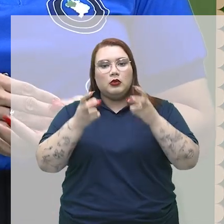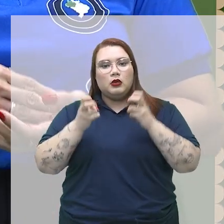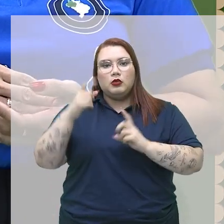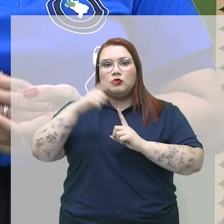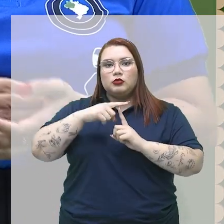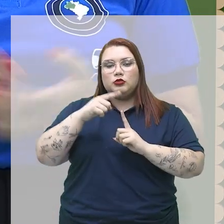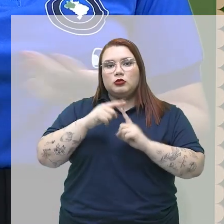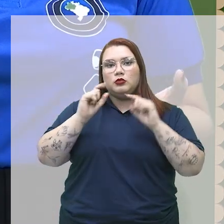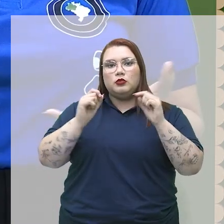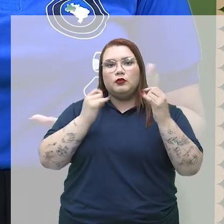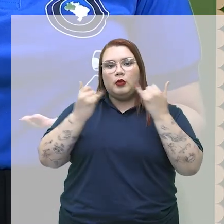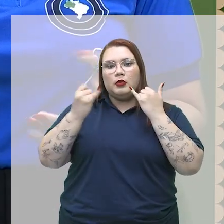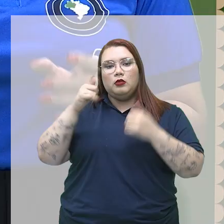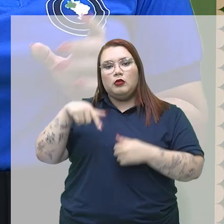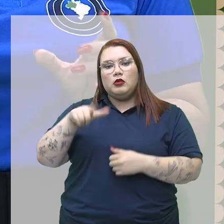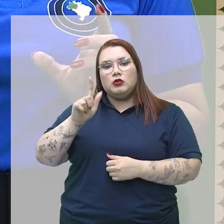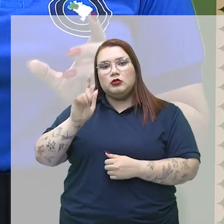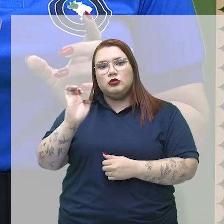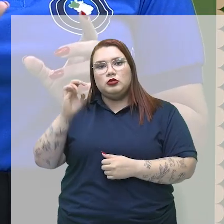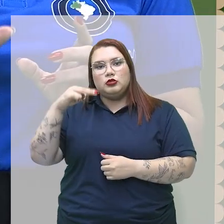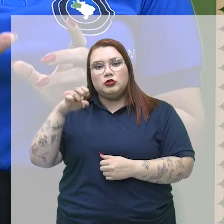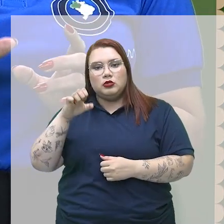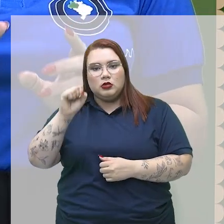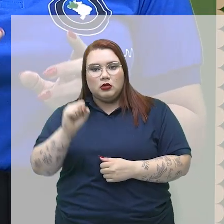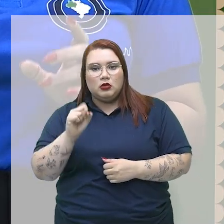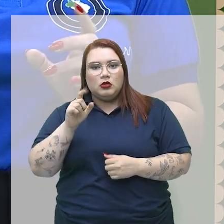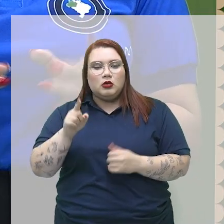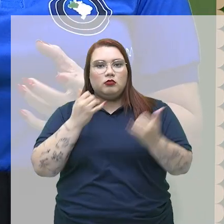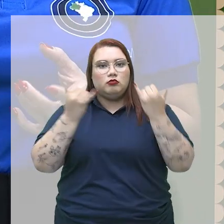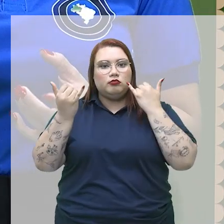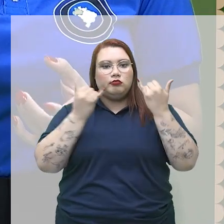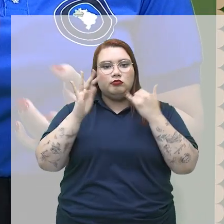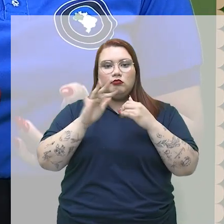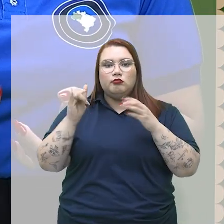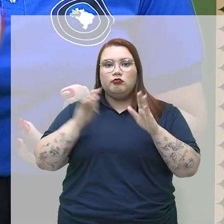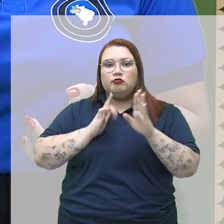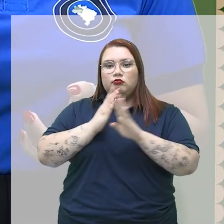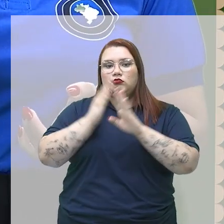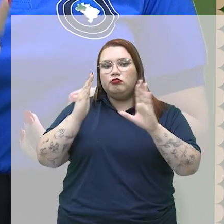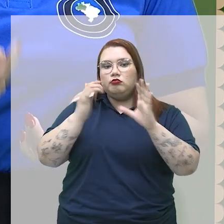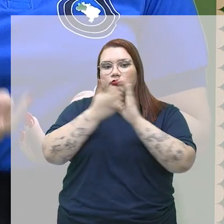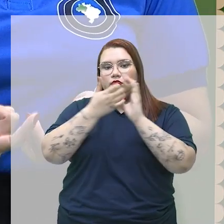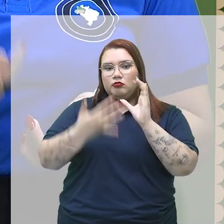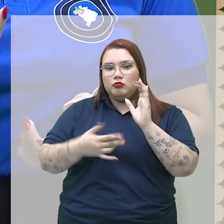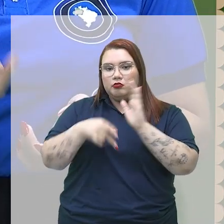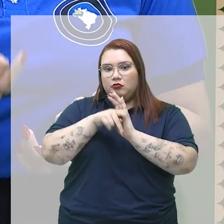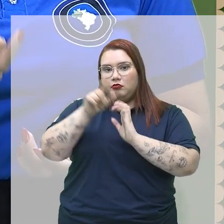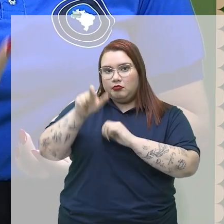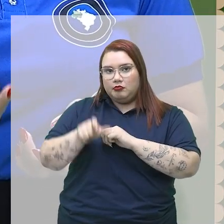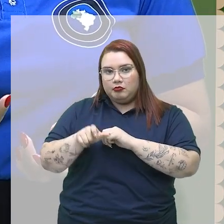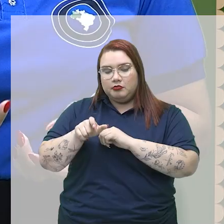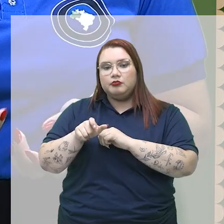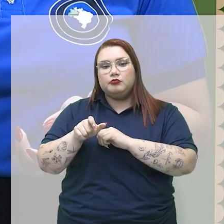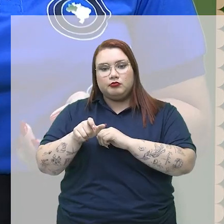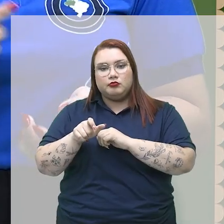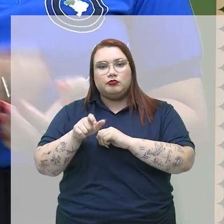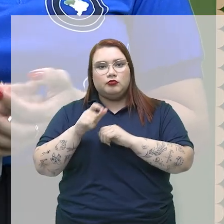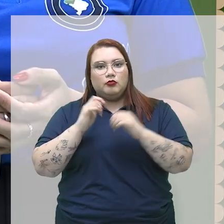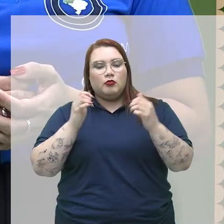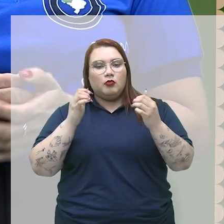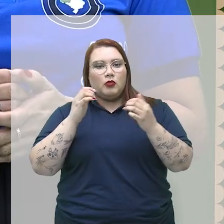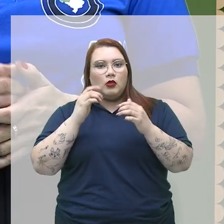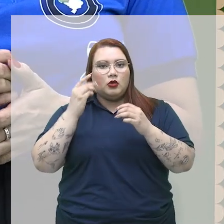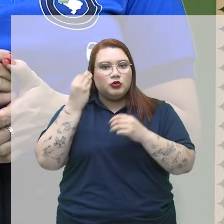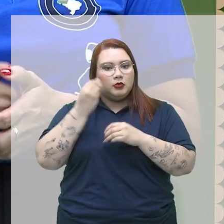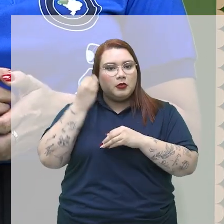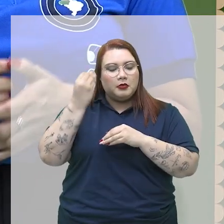hoje conhecemos como genes. Né? A gente sabe que o gene é aquele que vai identificar a característica daquele indivíduo. E